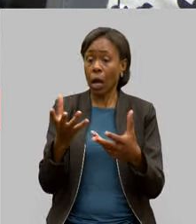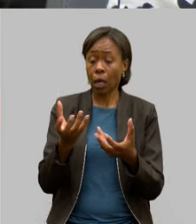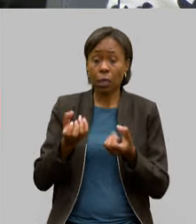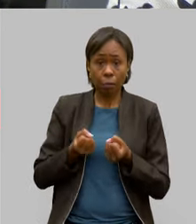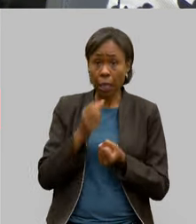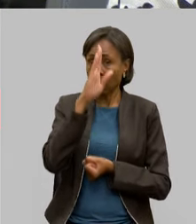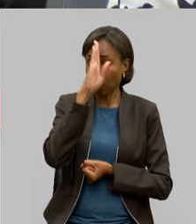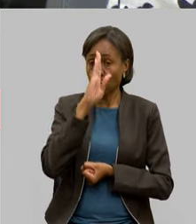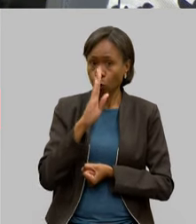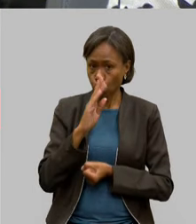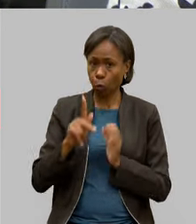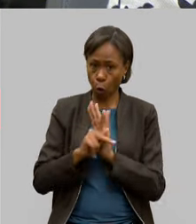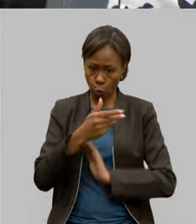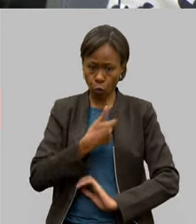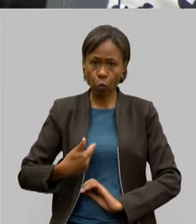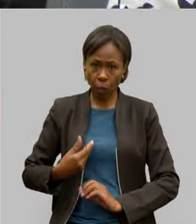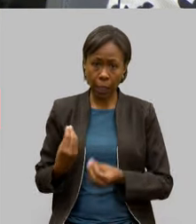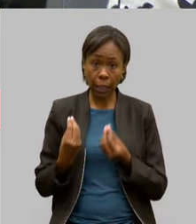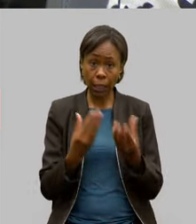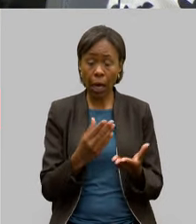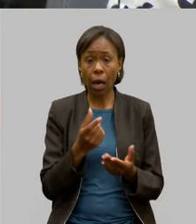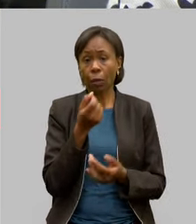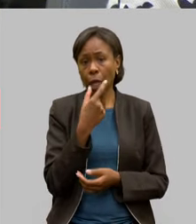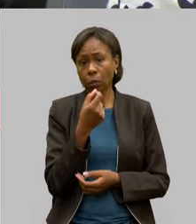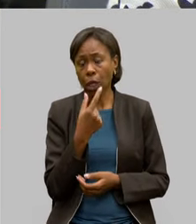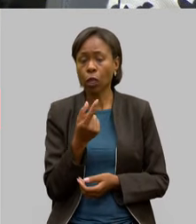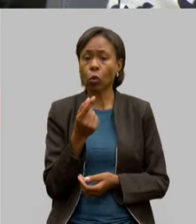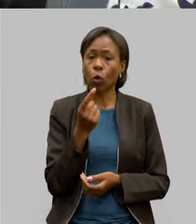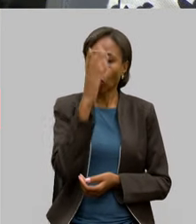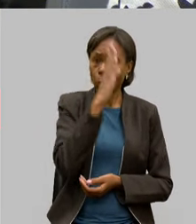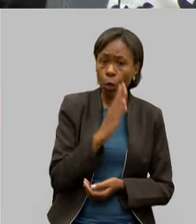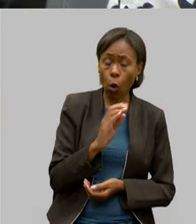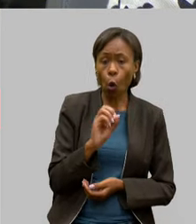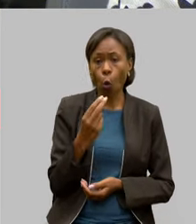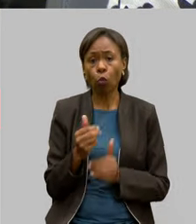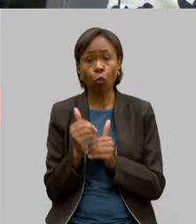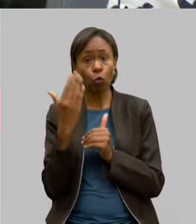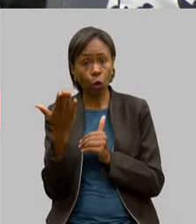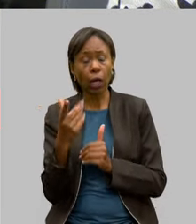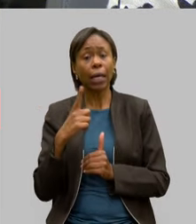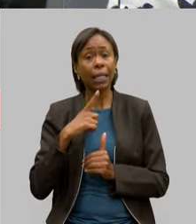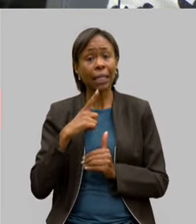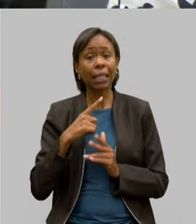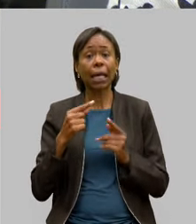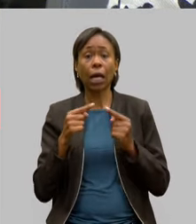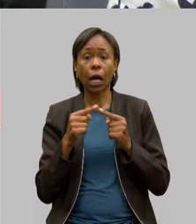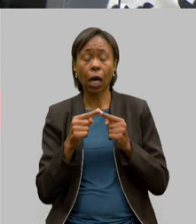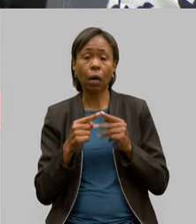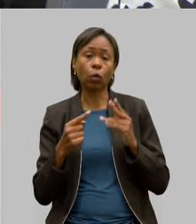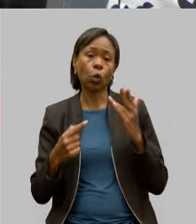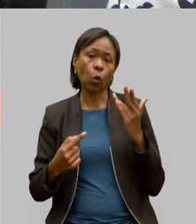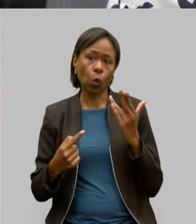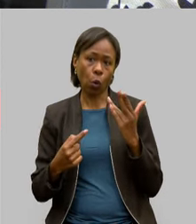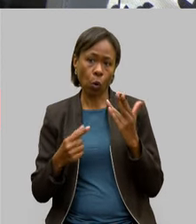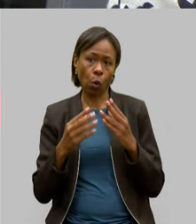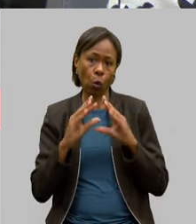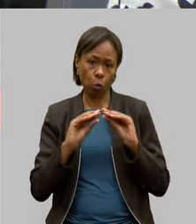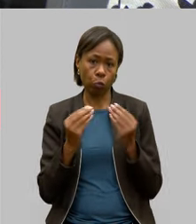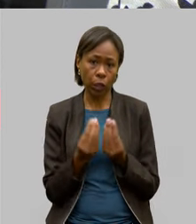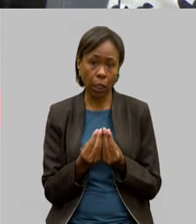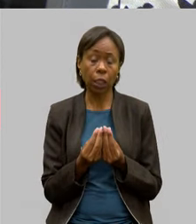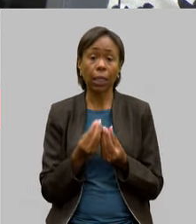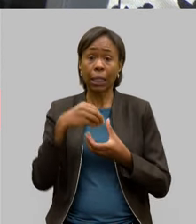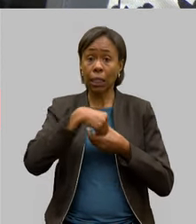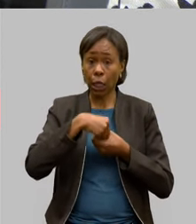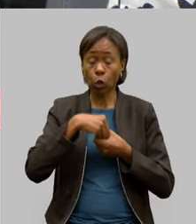do poder público medicamentos nacionais ou importados que contém a substância cannabinol eh em sua fórmula ou